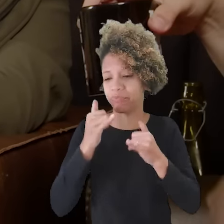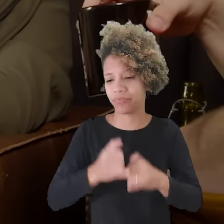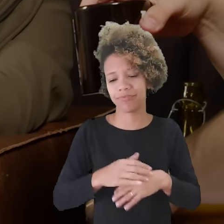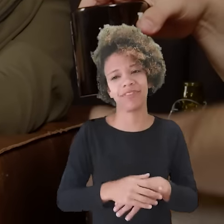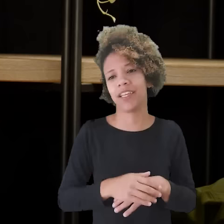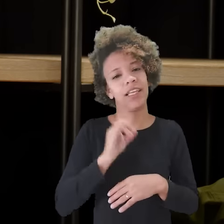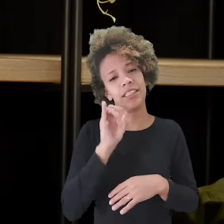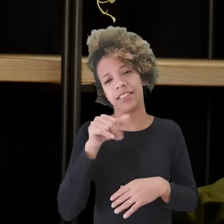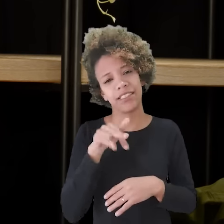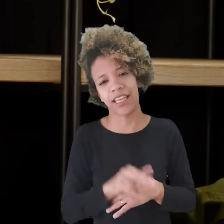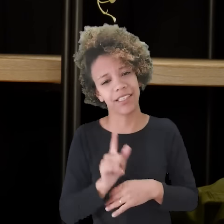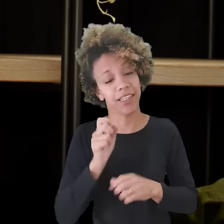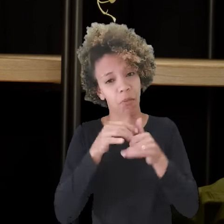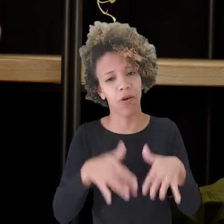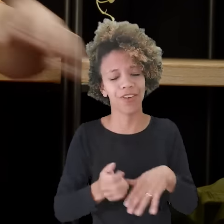não molha